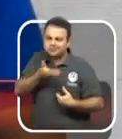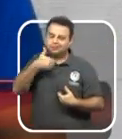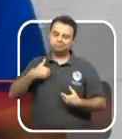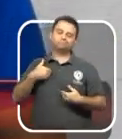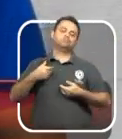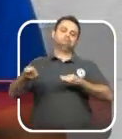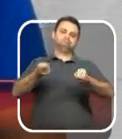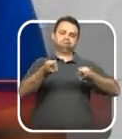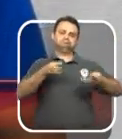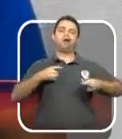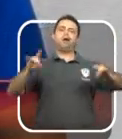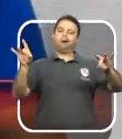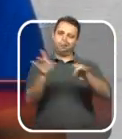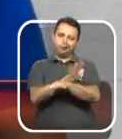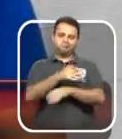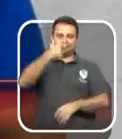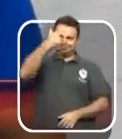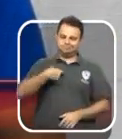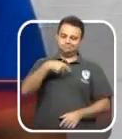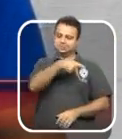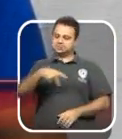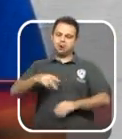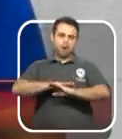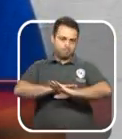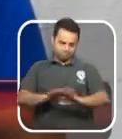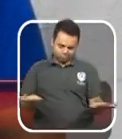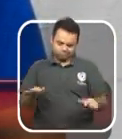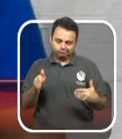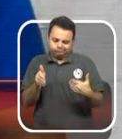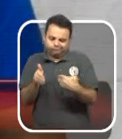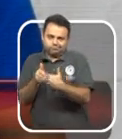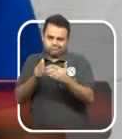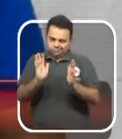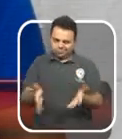ao final do meu mandato, eu quero